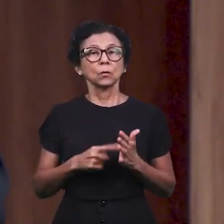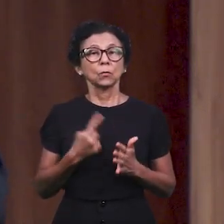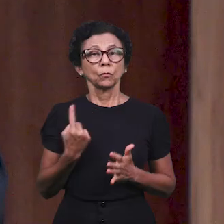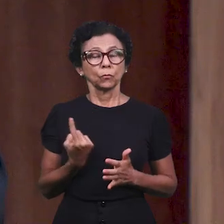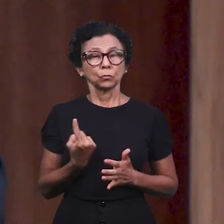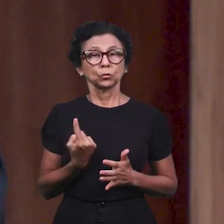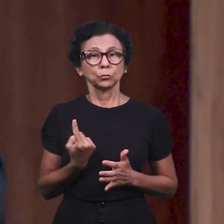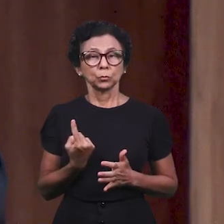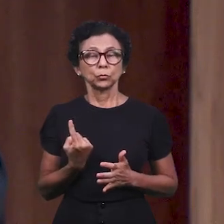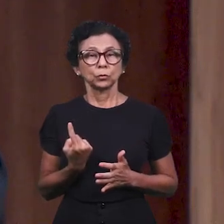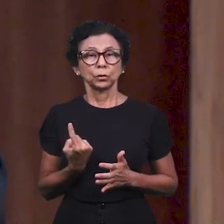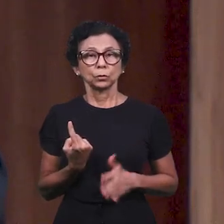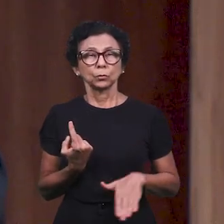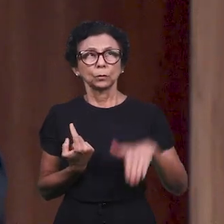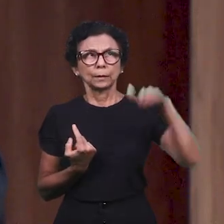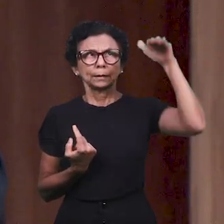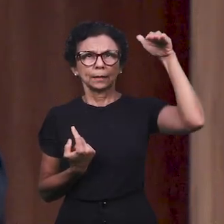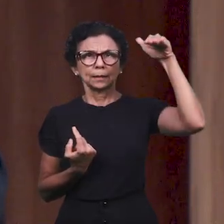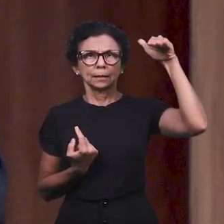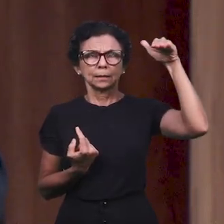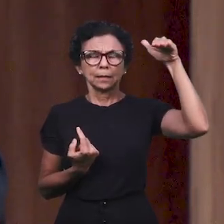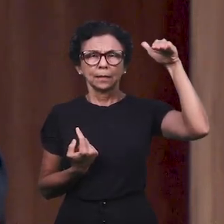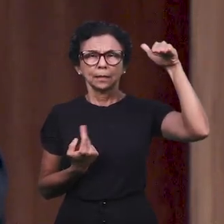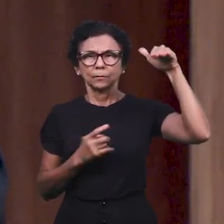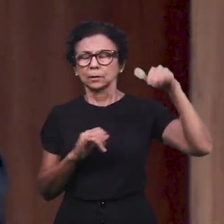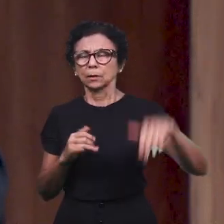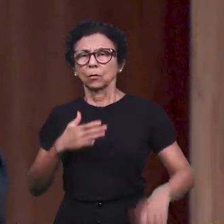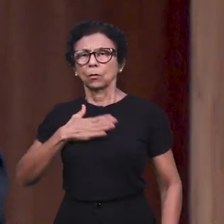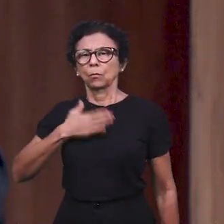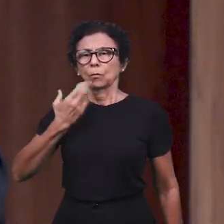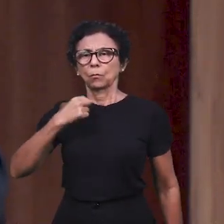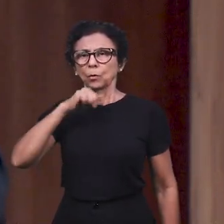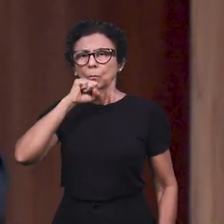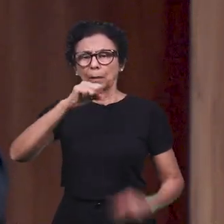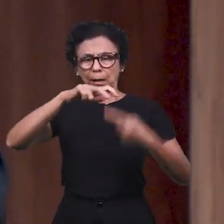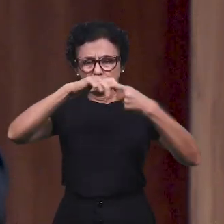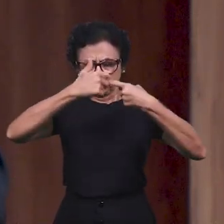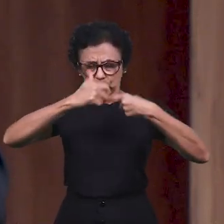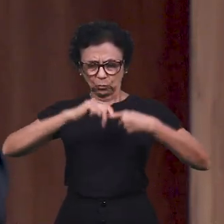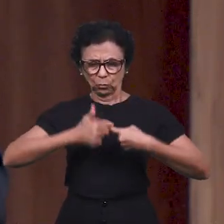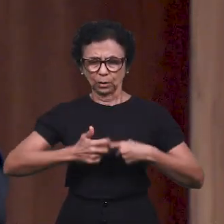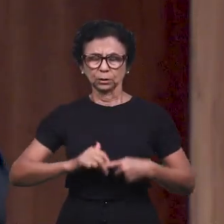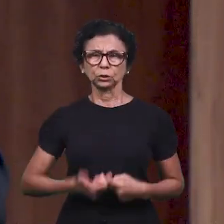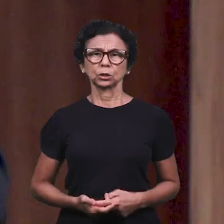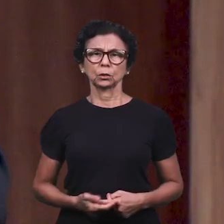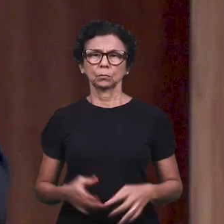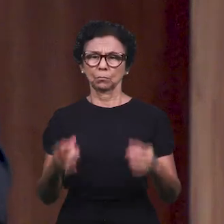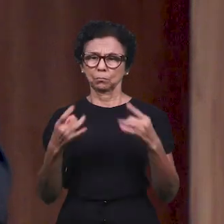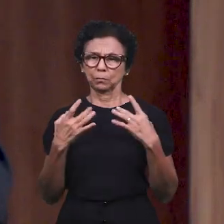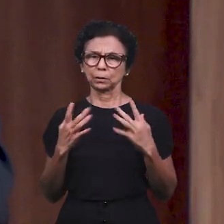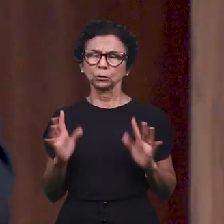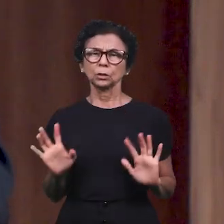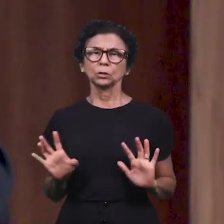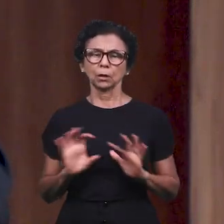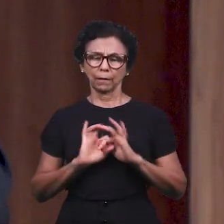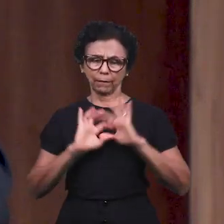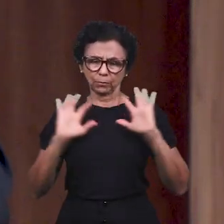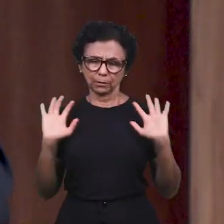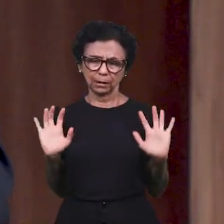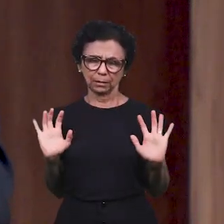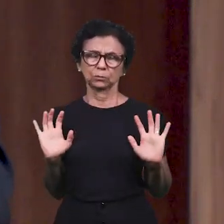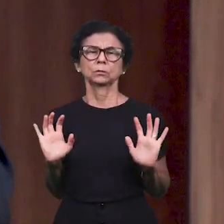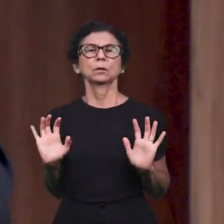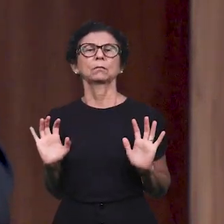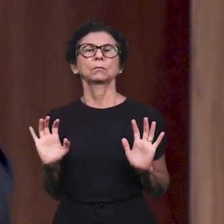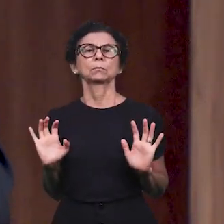ele for adulto, ele possa te julgar. Não, meu pai me corrigiu quando eu precisei ser corrigido. Não, meu pai não me deixou de mão, porque já não tinha